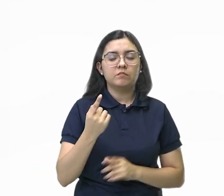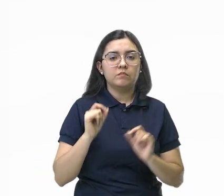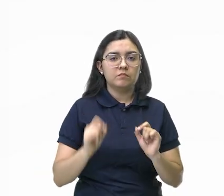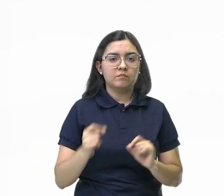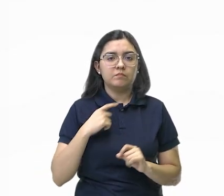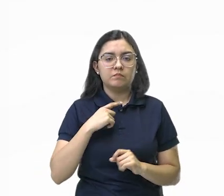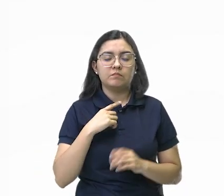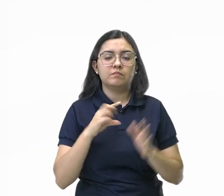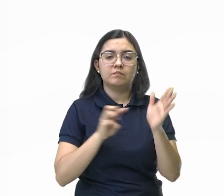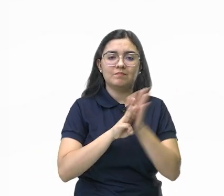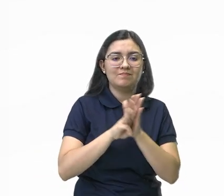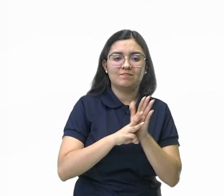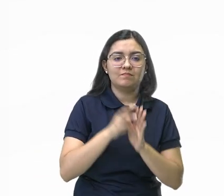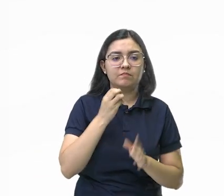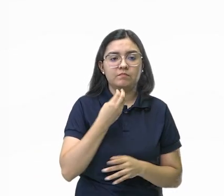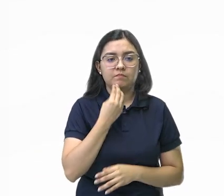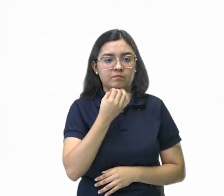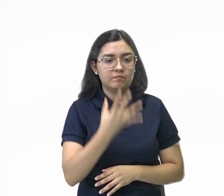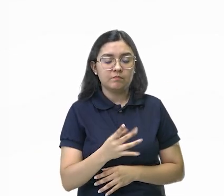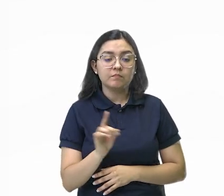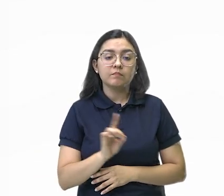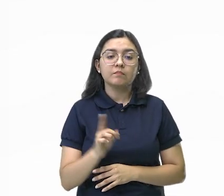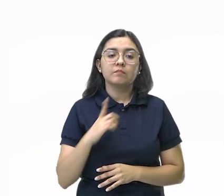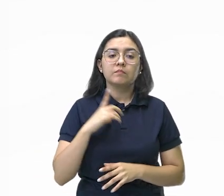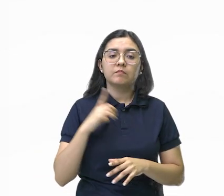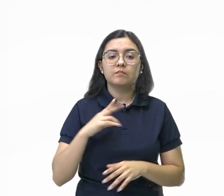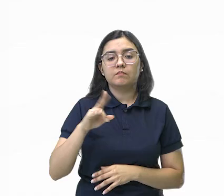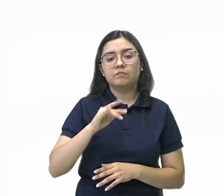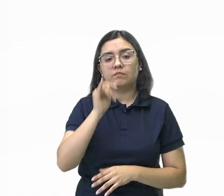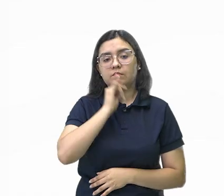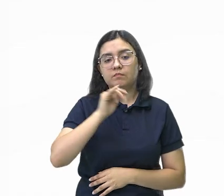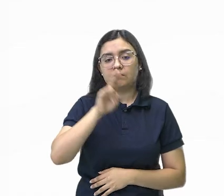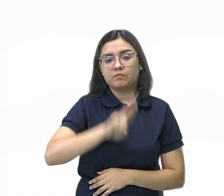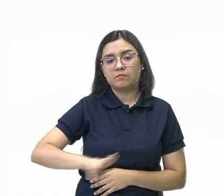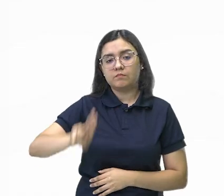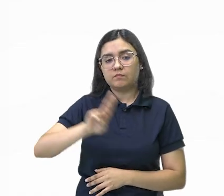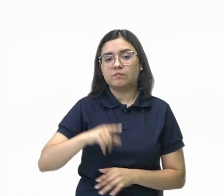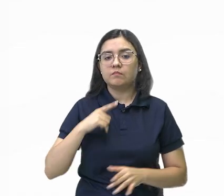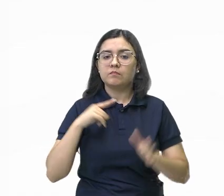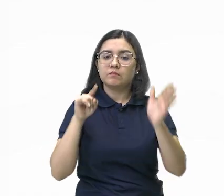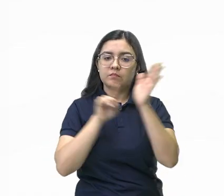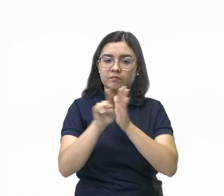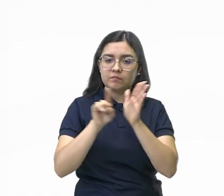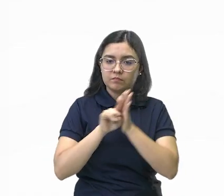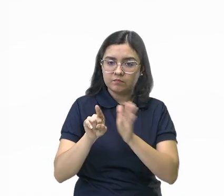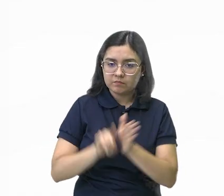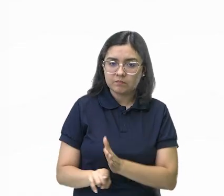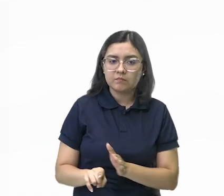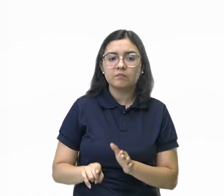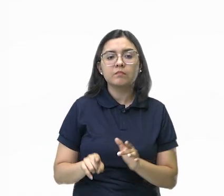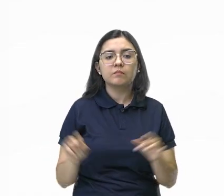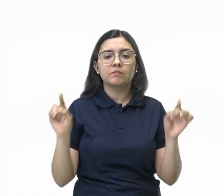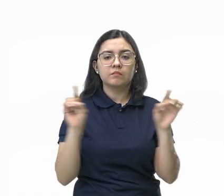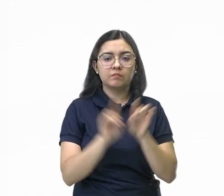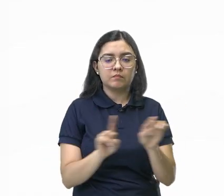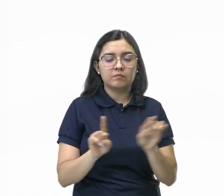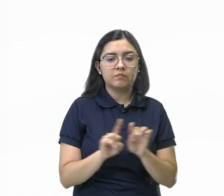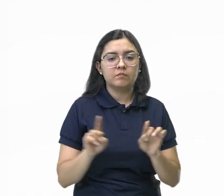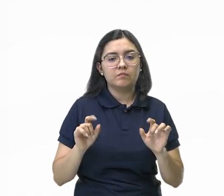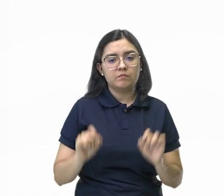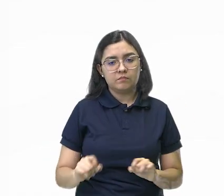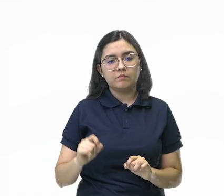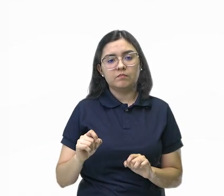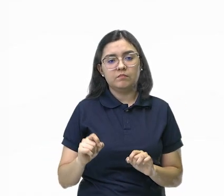basta. Exemplos de aplicação, aí nós temos, primeiro, aplicar um questionário, né? Que é